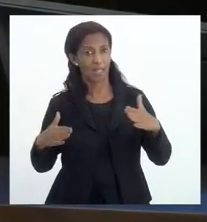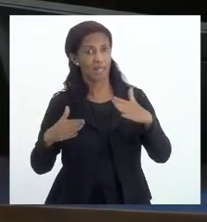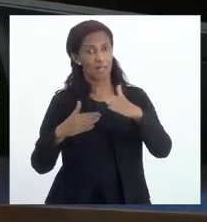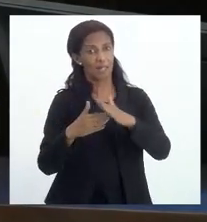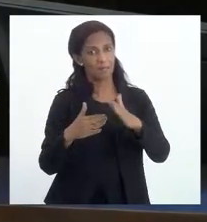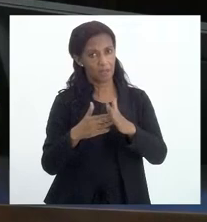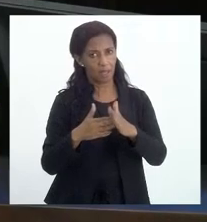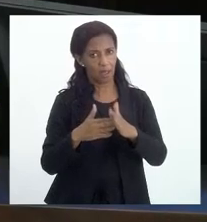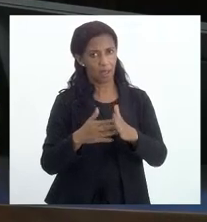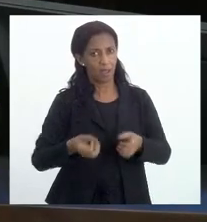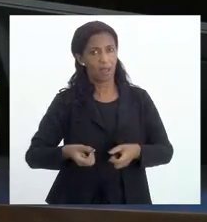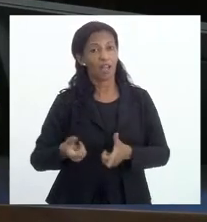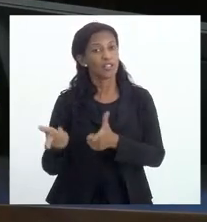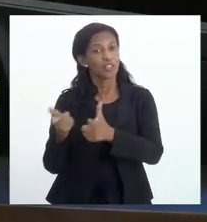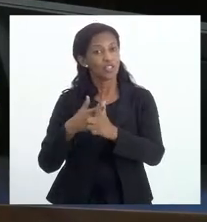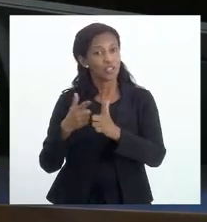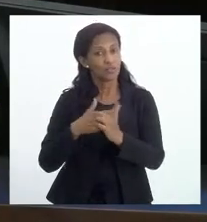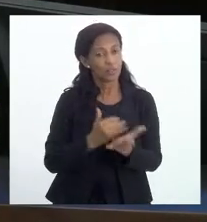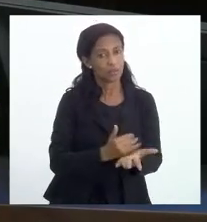despesas primárias,